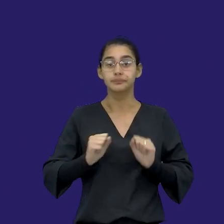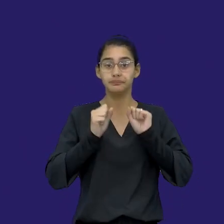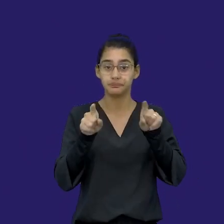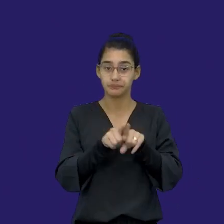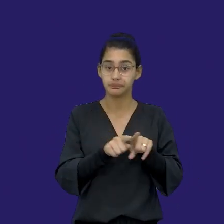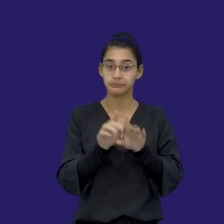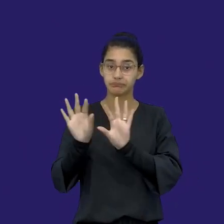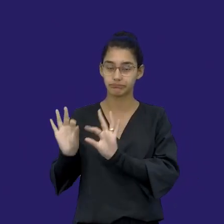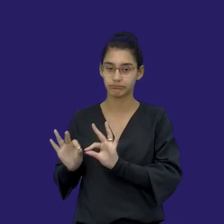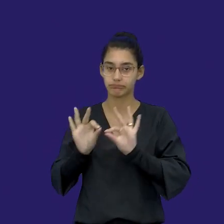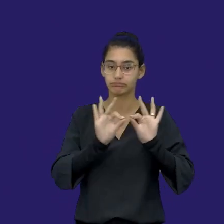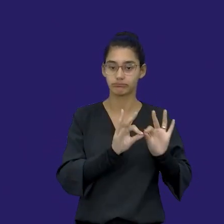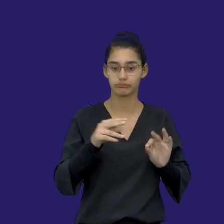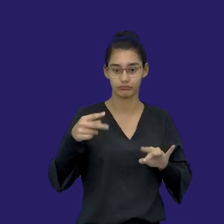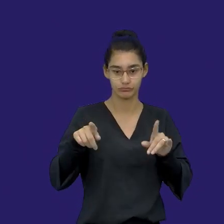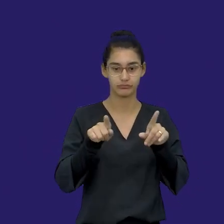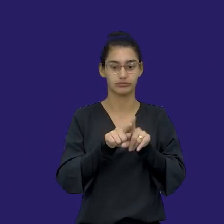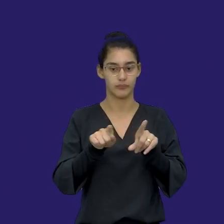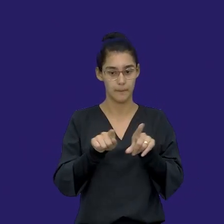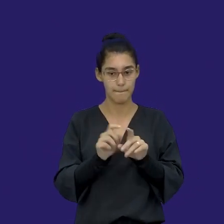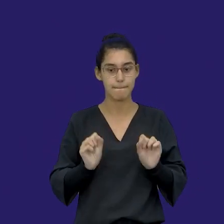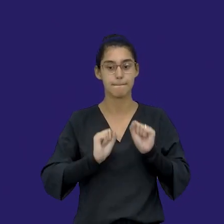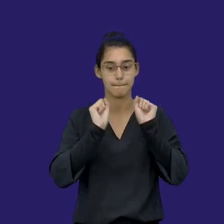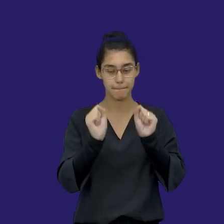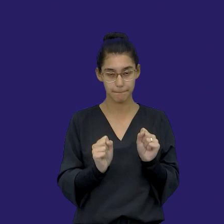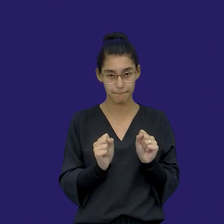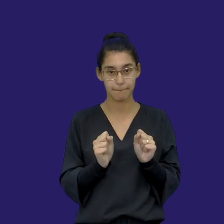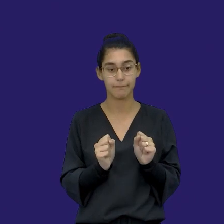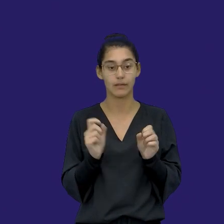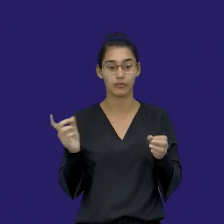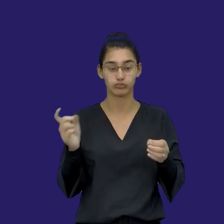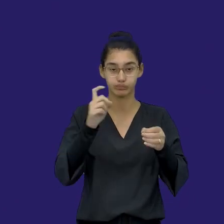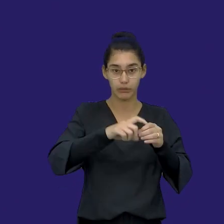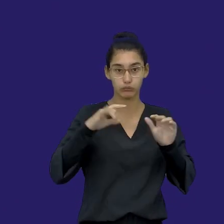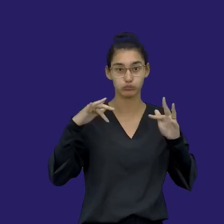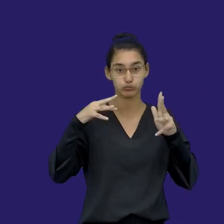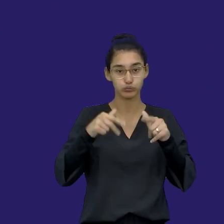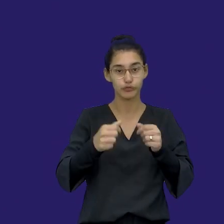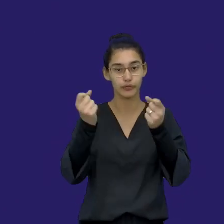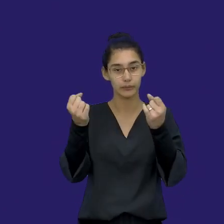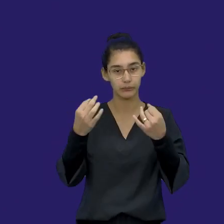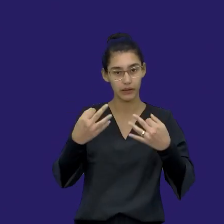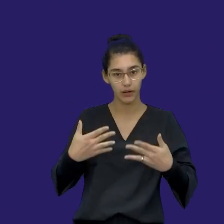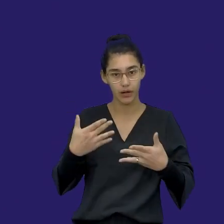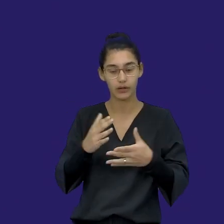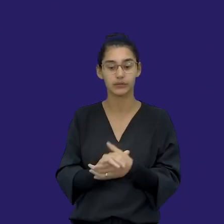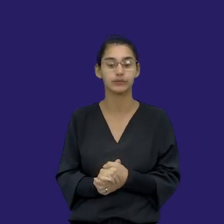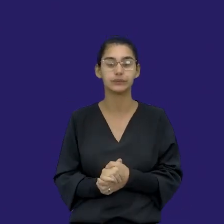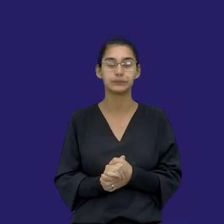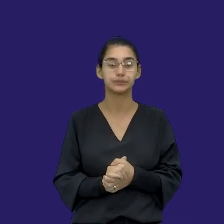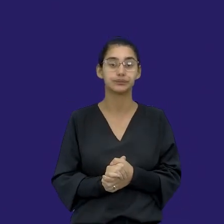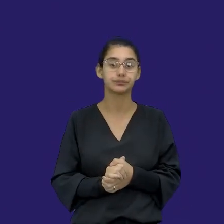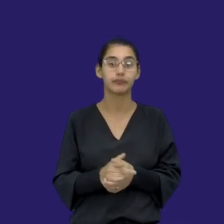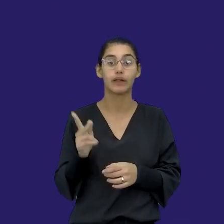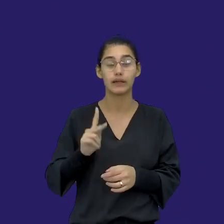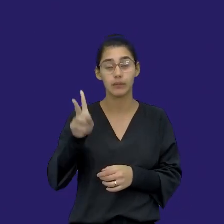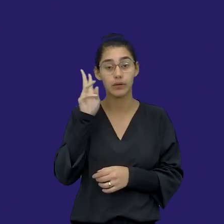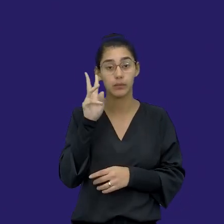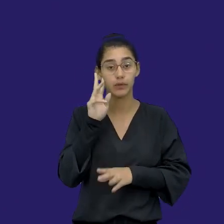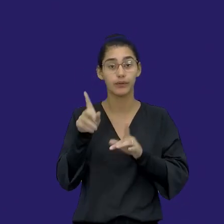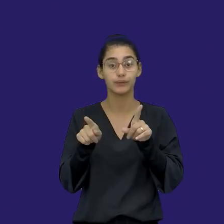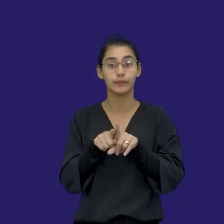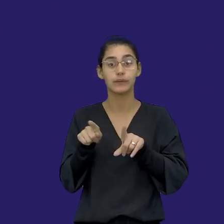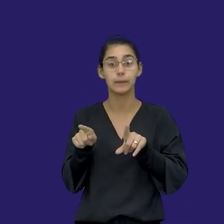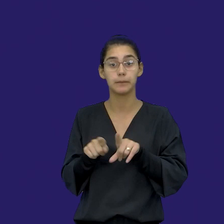pode acompanhar por eles, inclusive, você pode retomar tudo o que foi dito aqui, e sempre lembrando